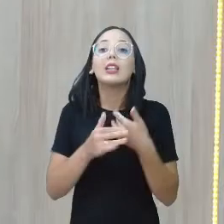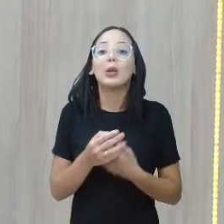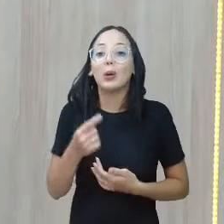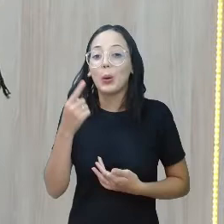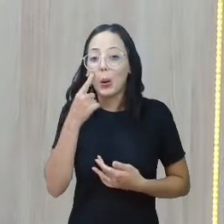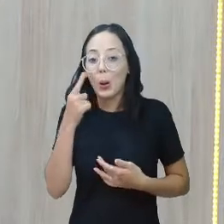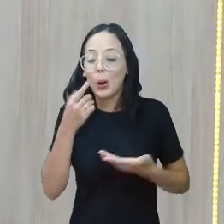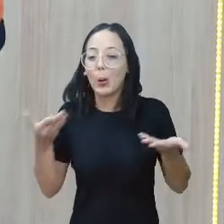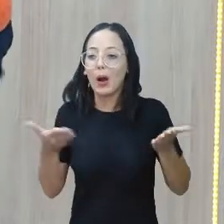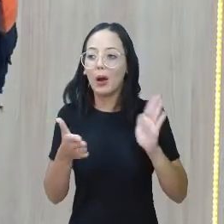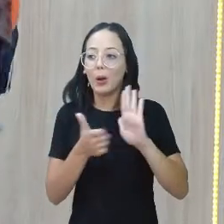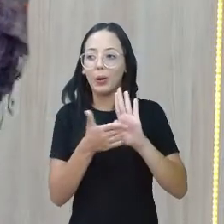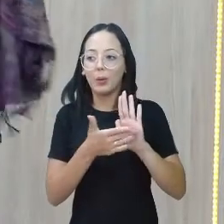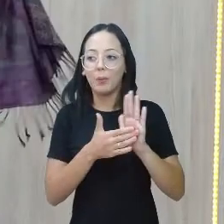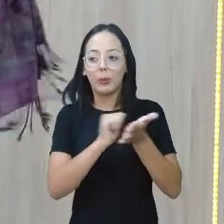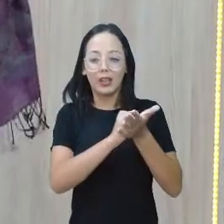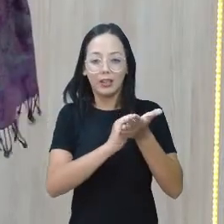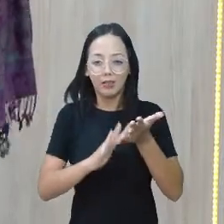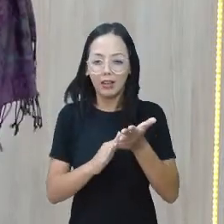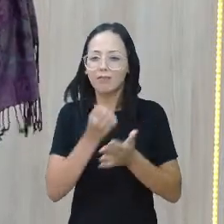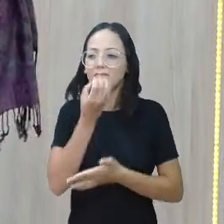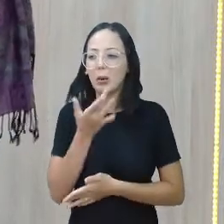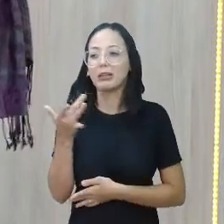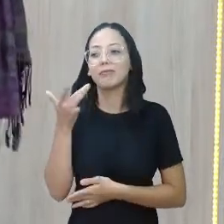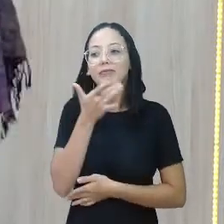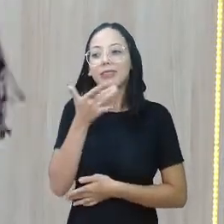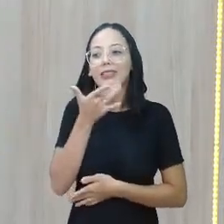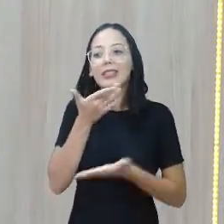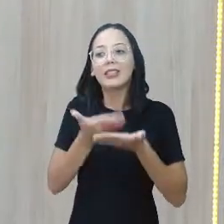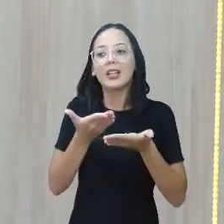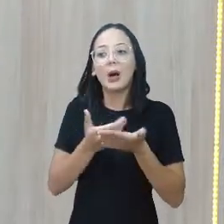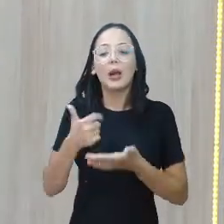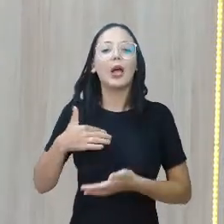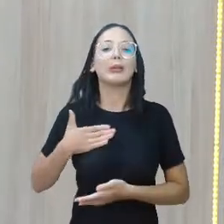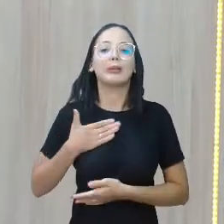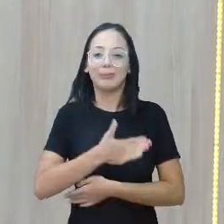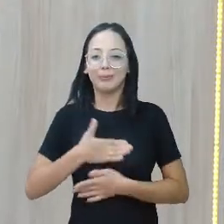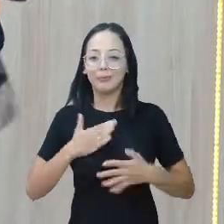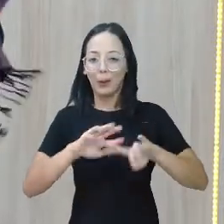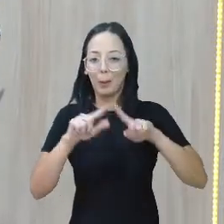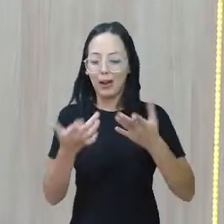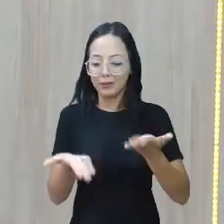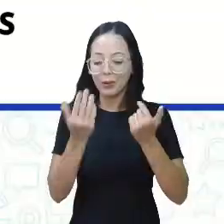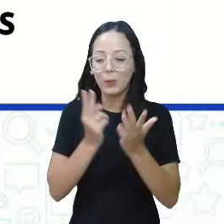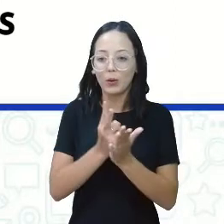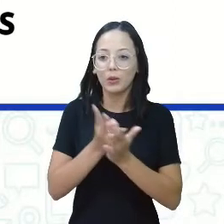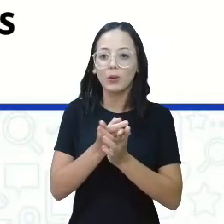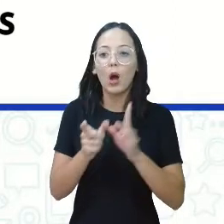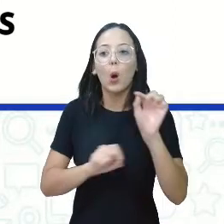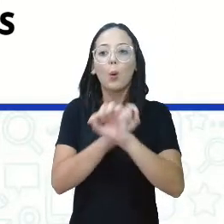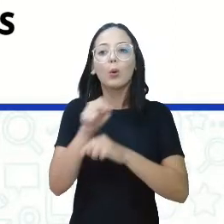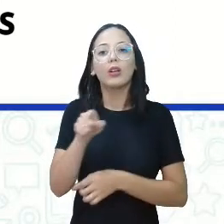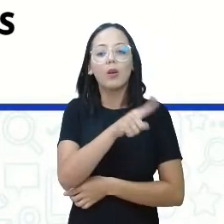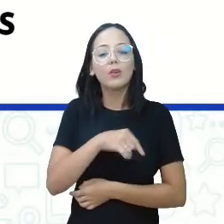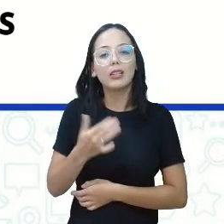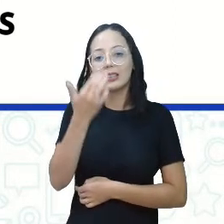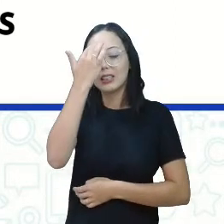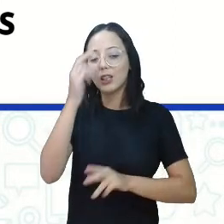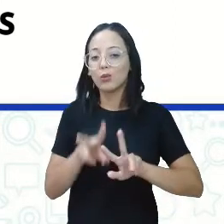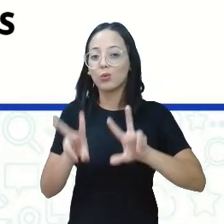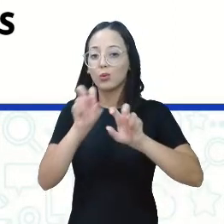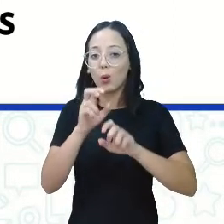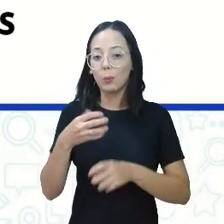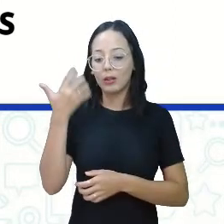Opa! Proposta de atividade tá uma delícia, né? Eu adoro, mas vamos embora. O que você entendeu sobre música